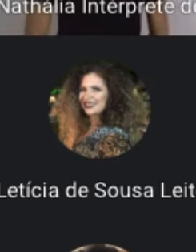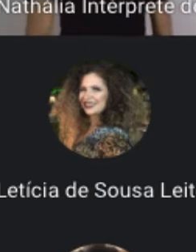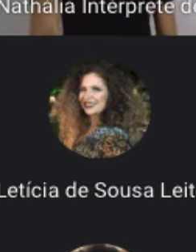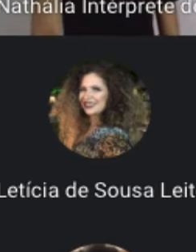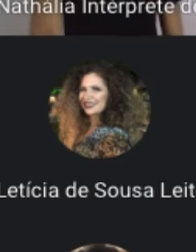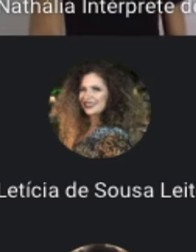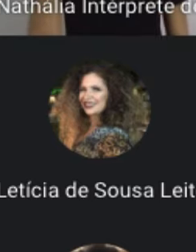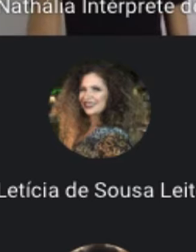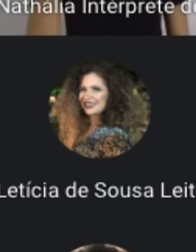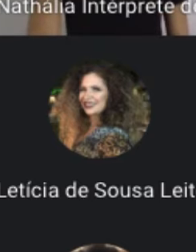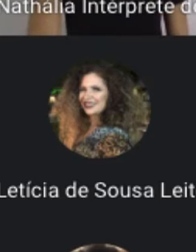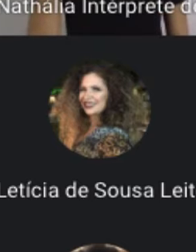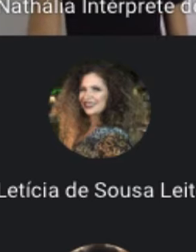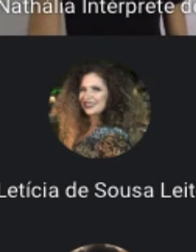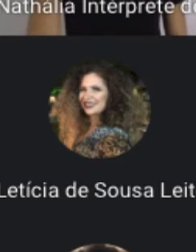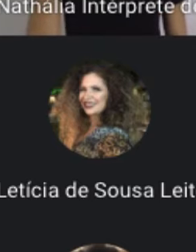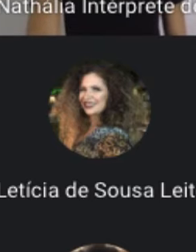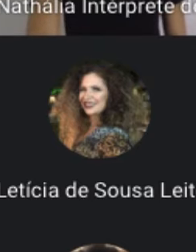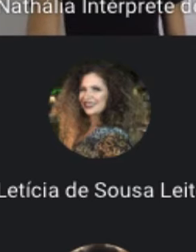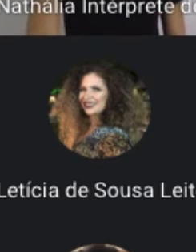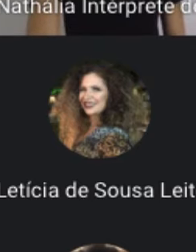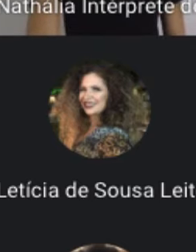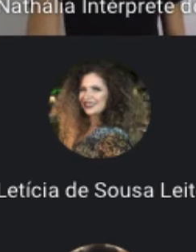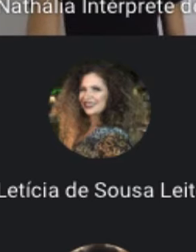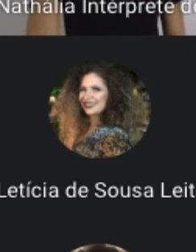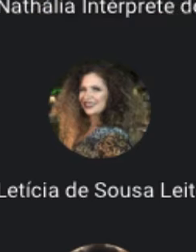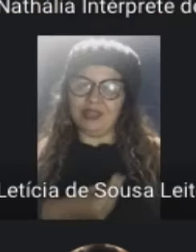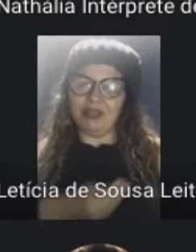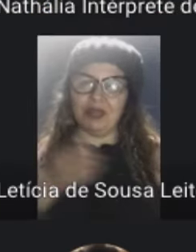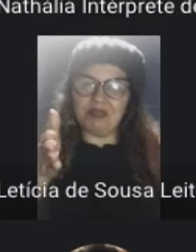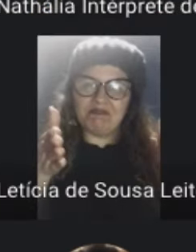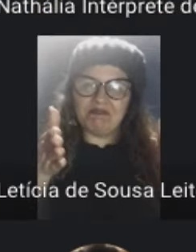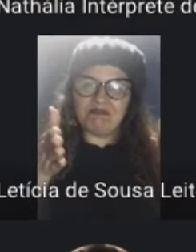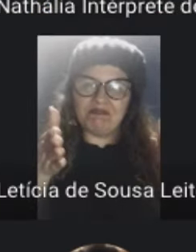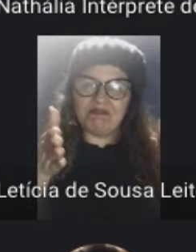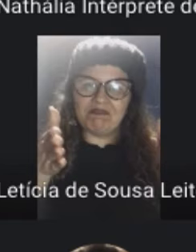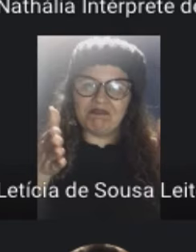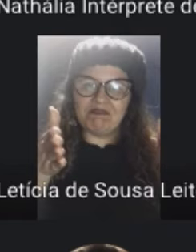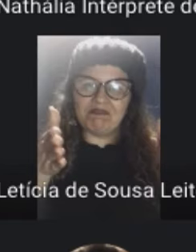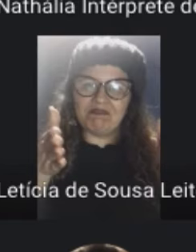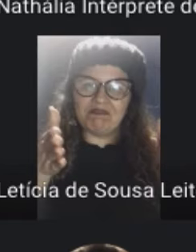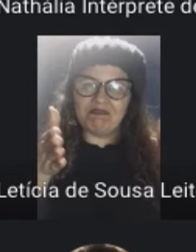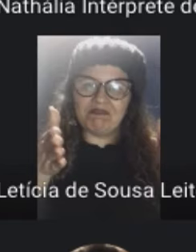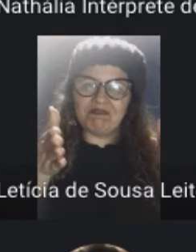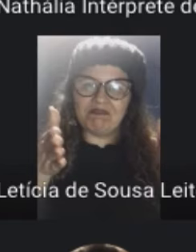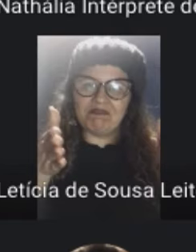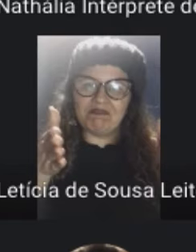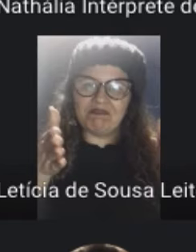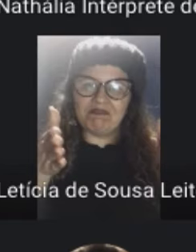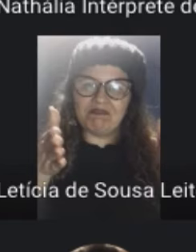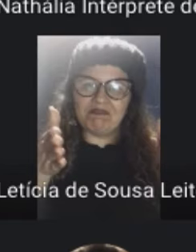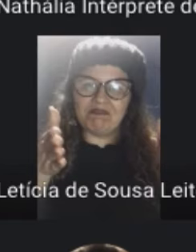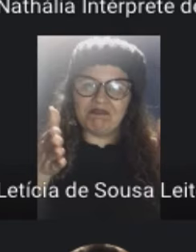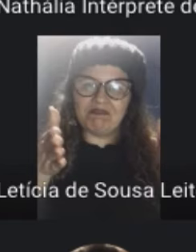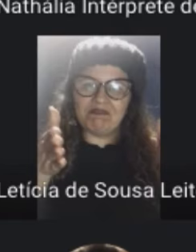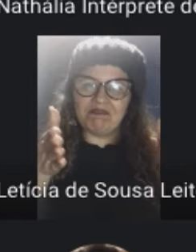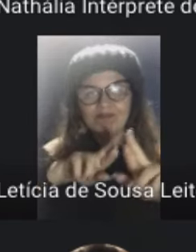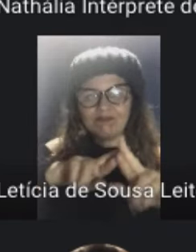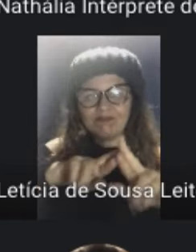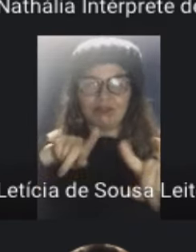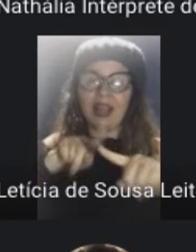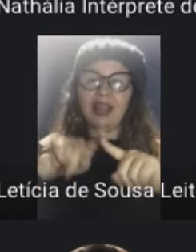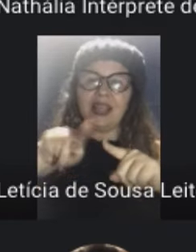justamente nós vivermos hoje no pior dos mundos, que é termos uma lei de segurança nacional anacrônica. E daí entra a pergunta da